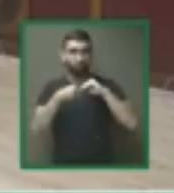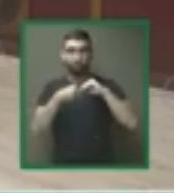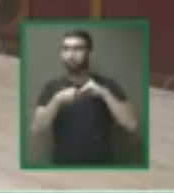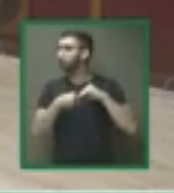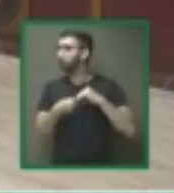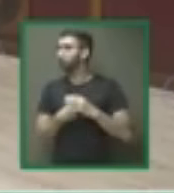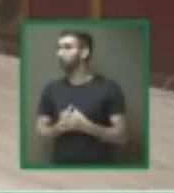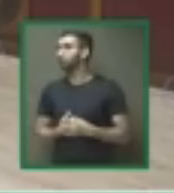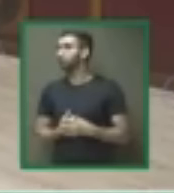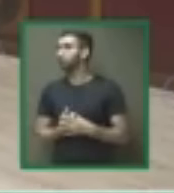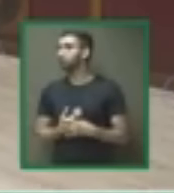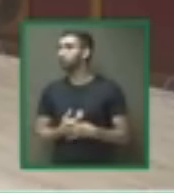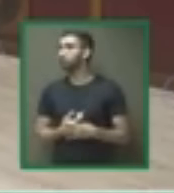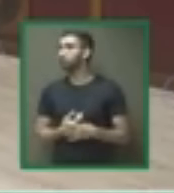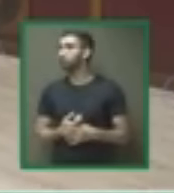Alguma pergunta?